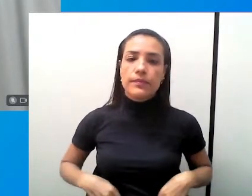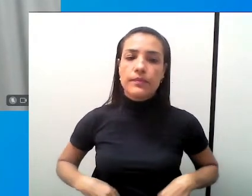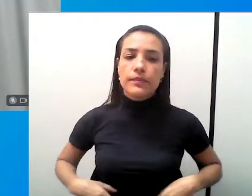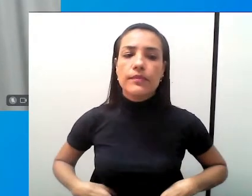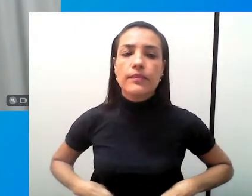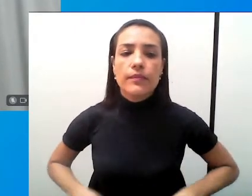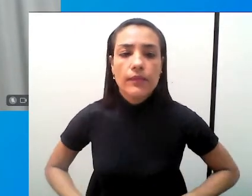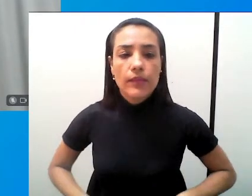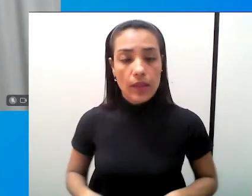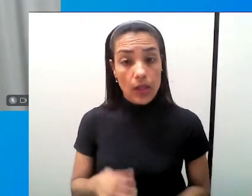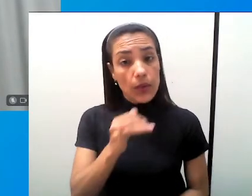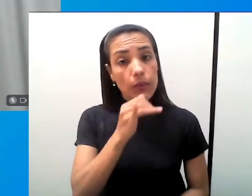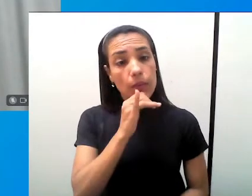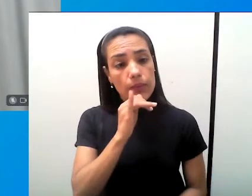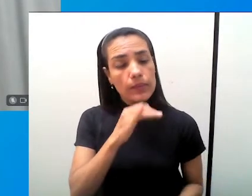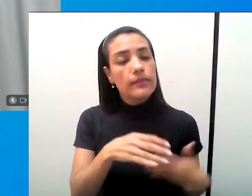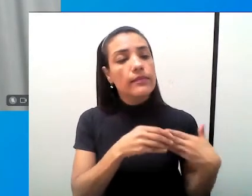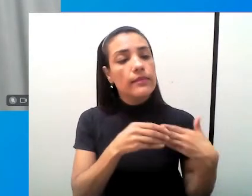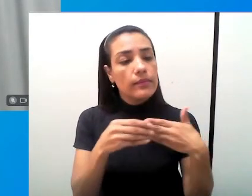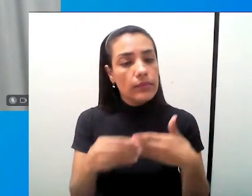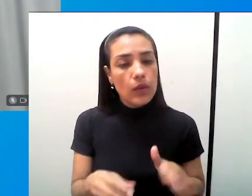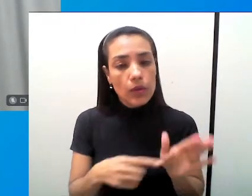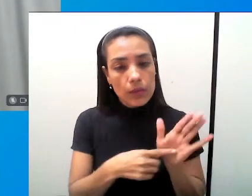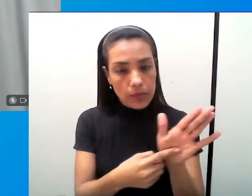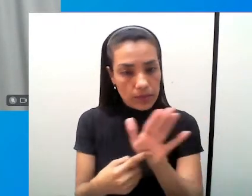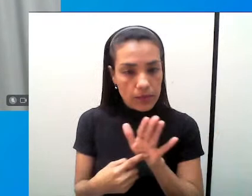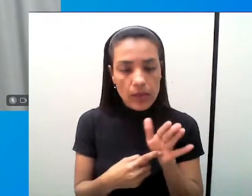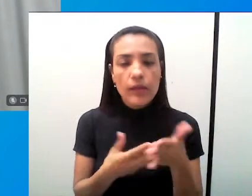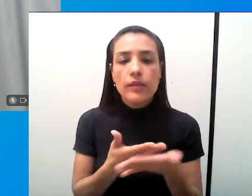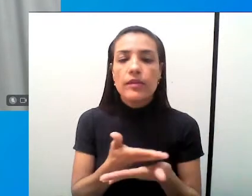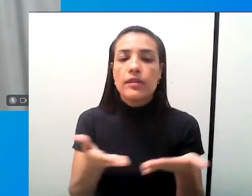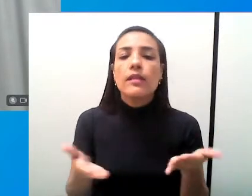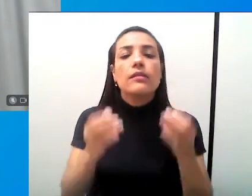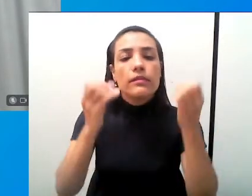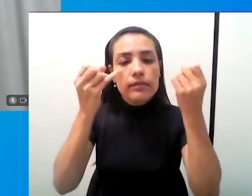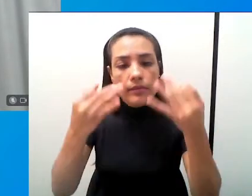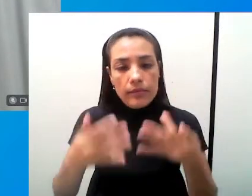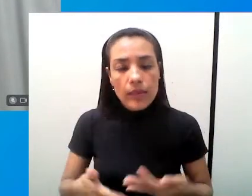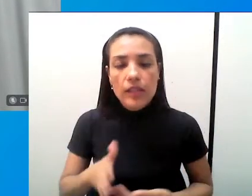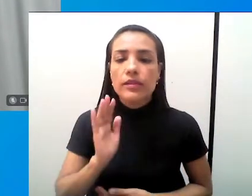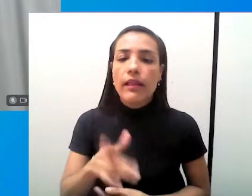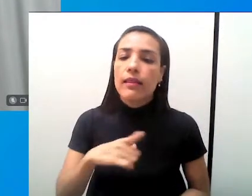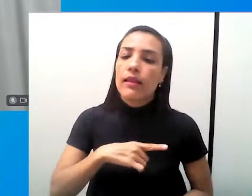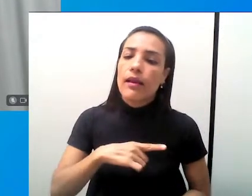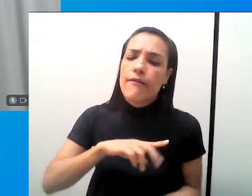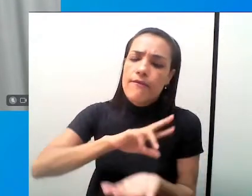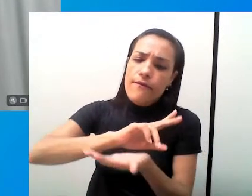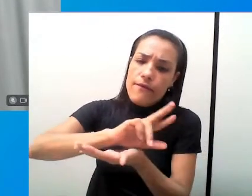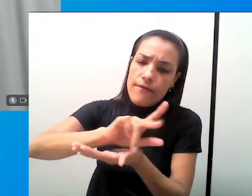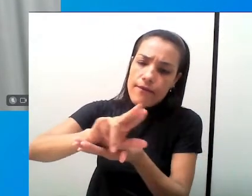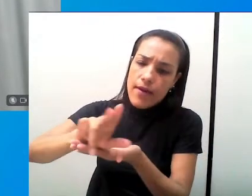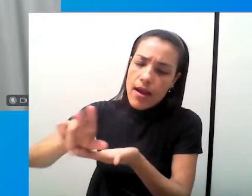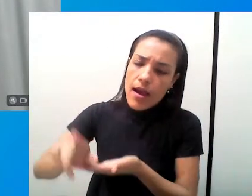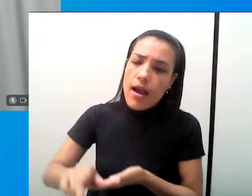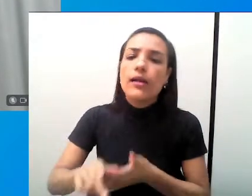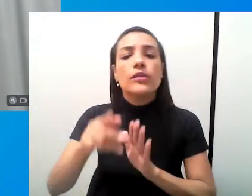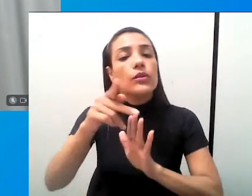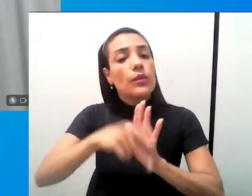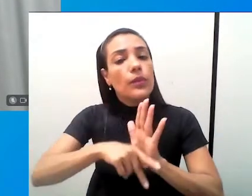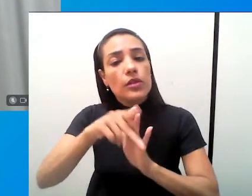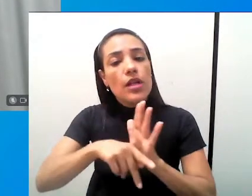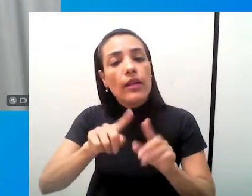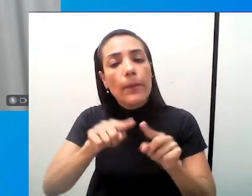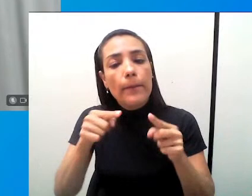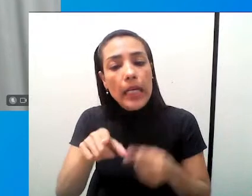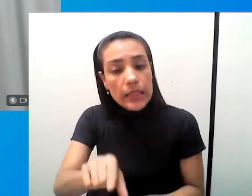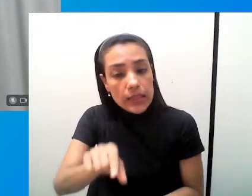para vocês, né, conforme eu relatei anteriormente, nós tivemos vários outros projetos, mas em decorrência, né, do